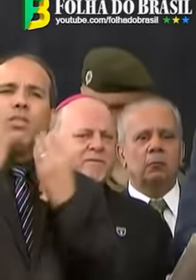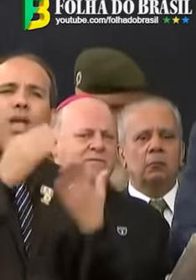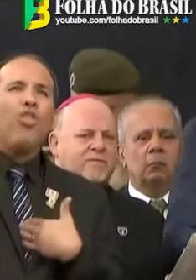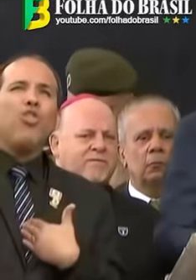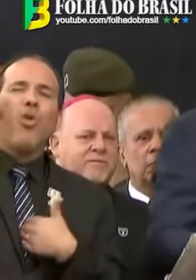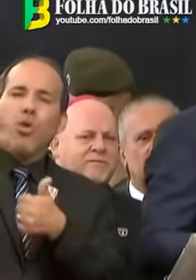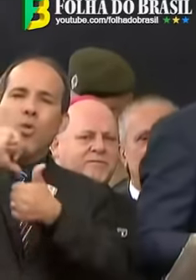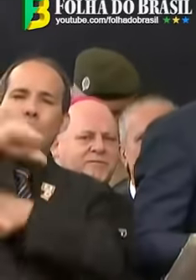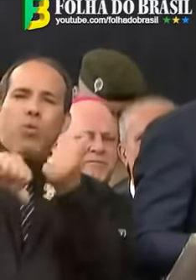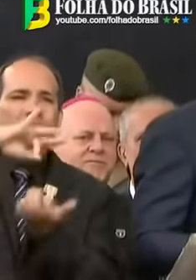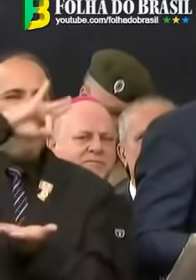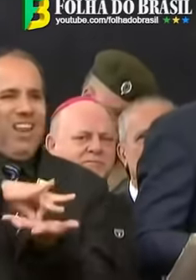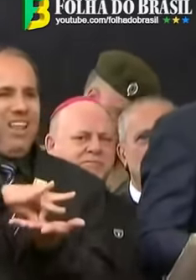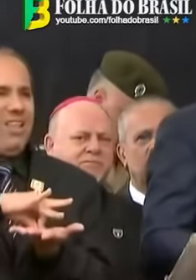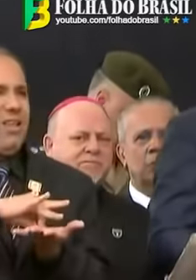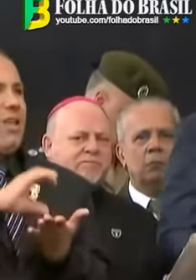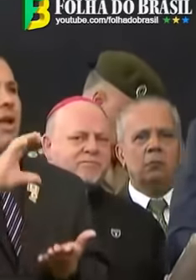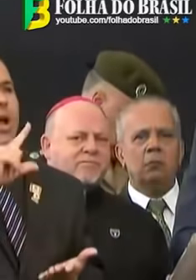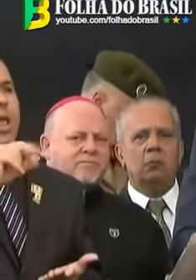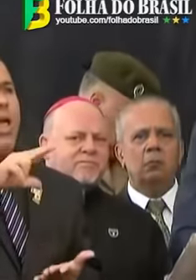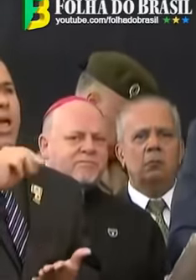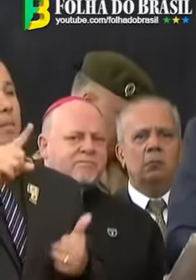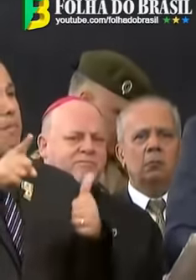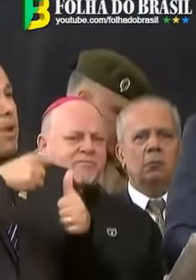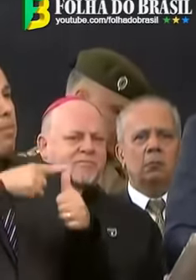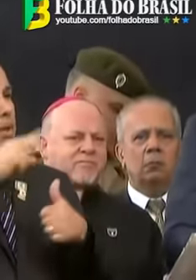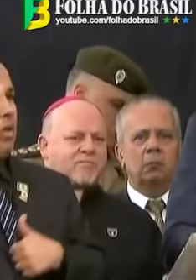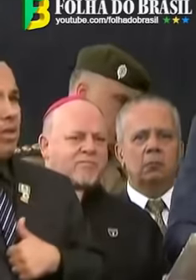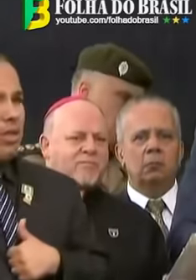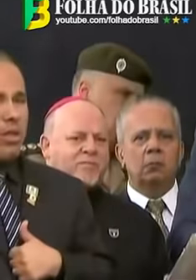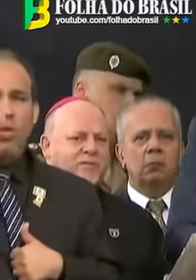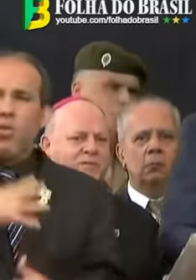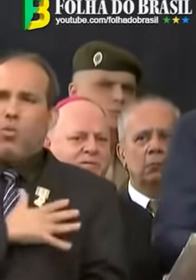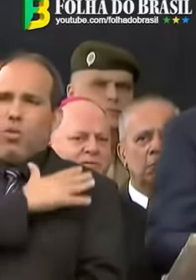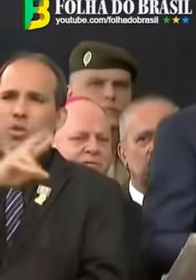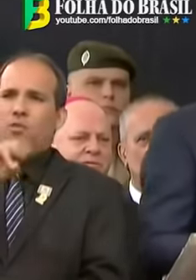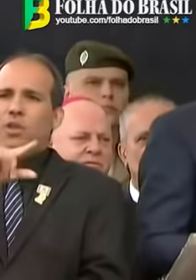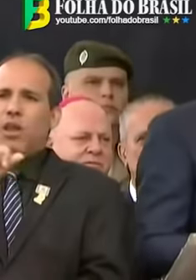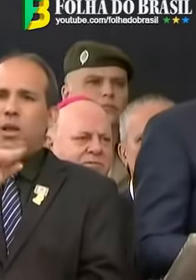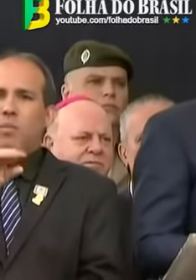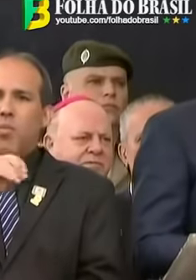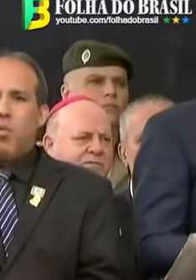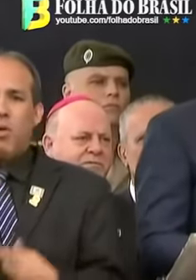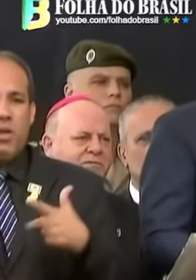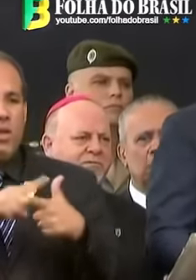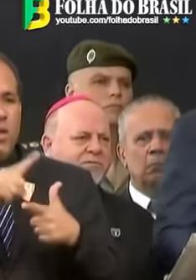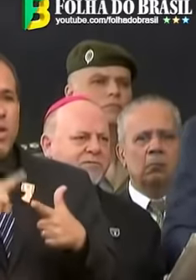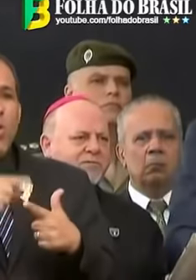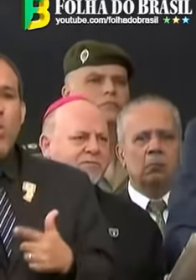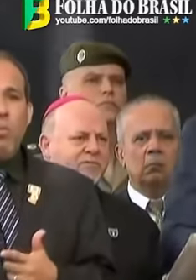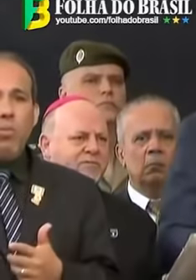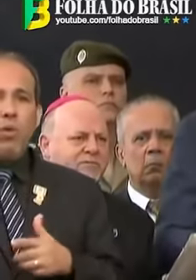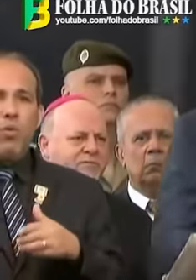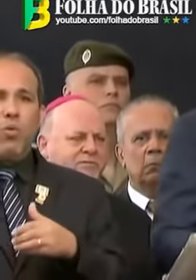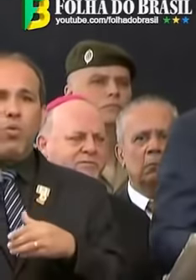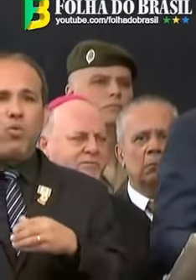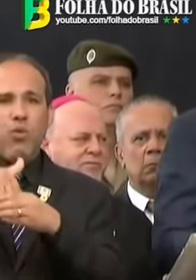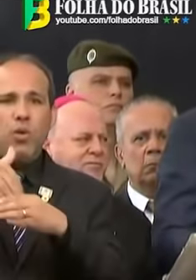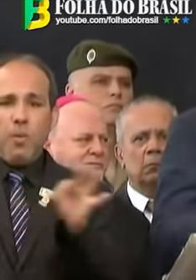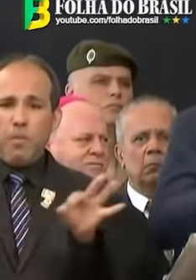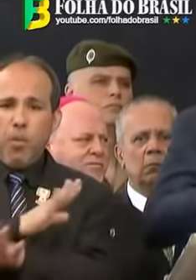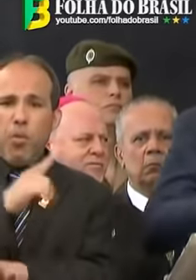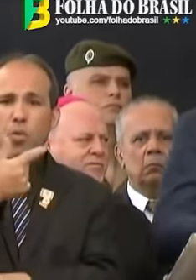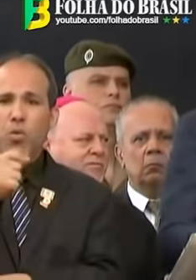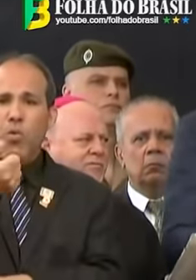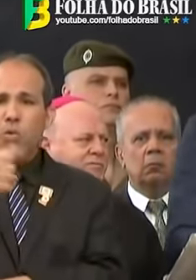tornasse realidade. Obviamente, passa pelo Exército Brasileiro. Comandante Vilas Boas, logo após o primeiro turno das eleições de